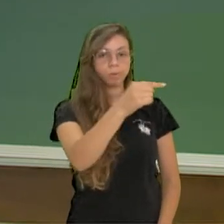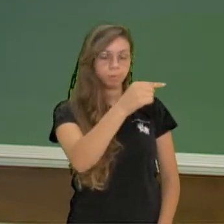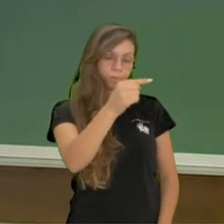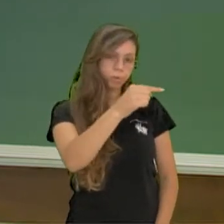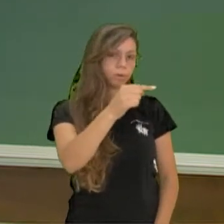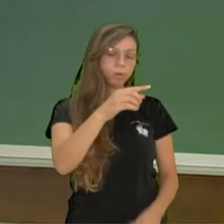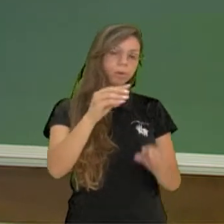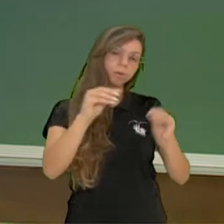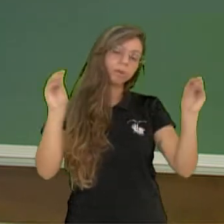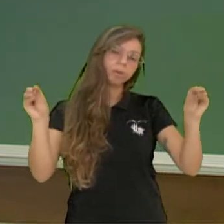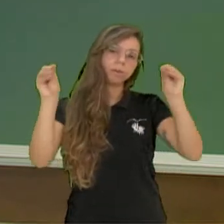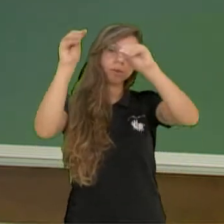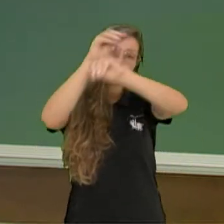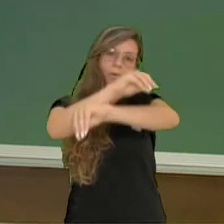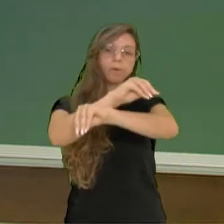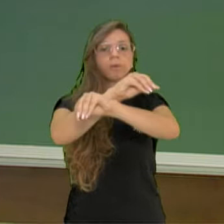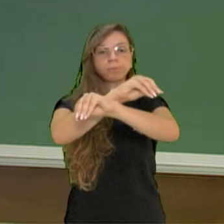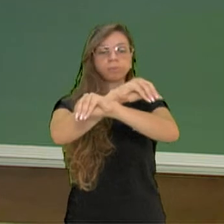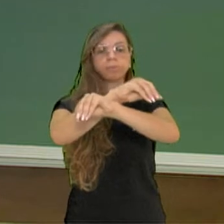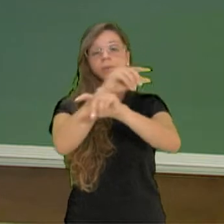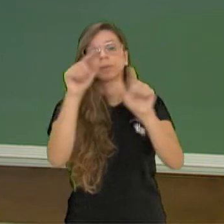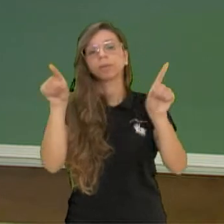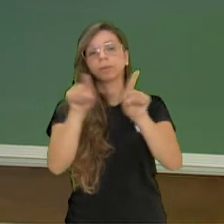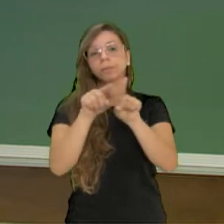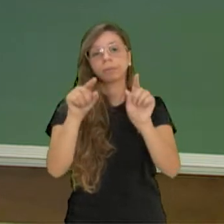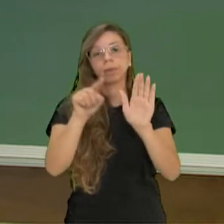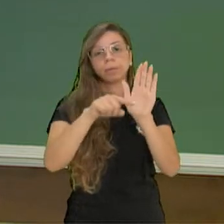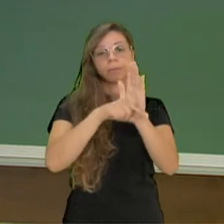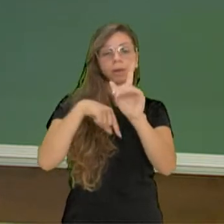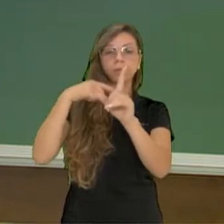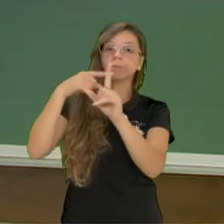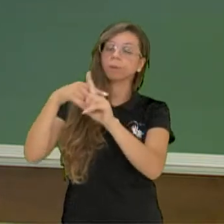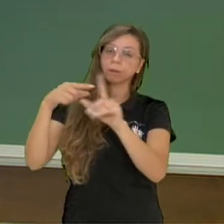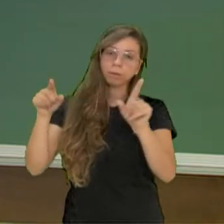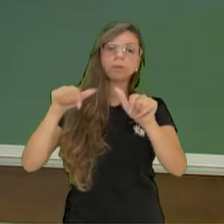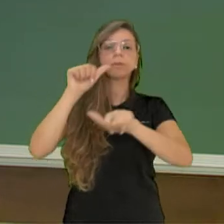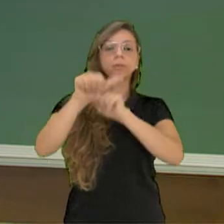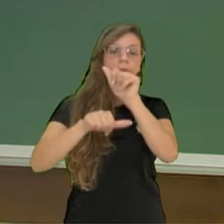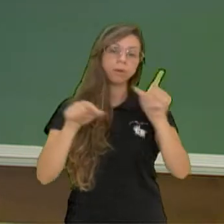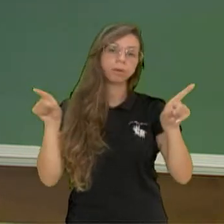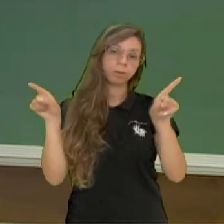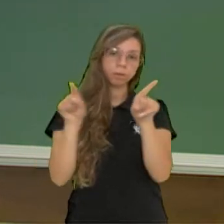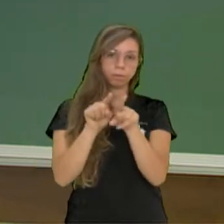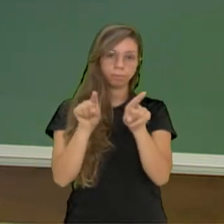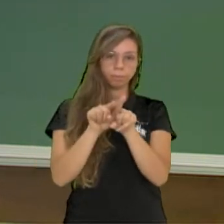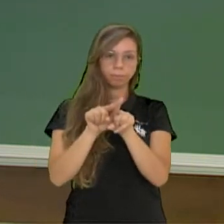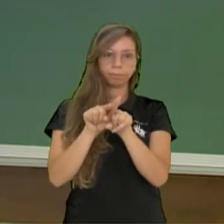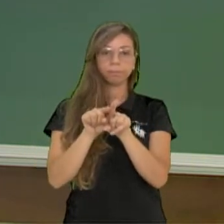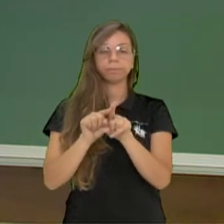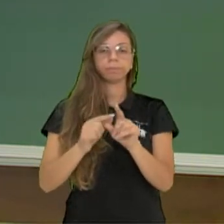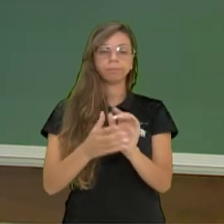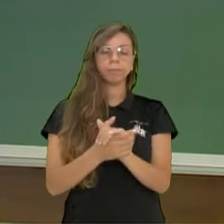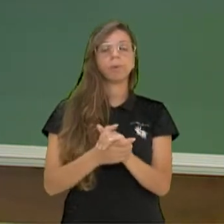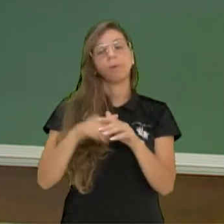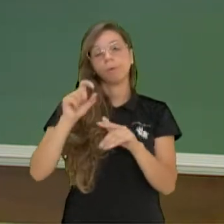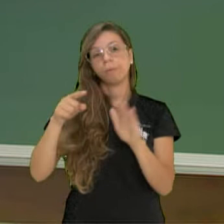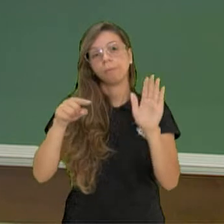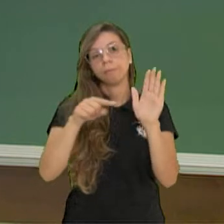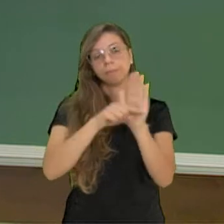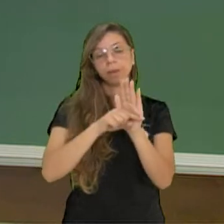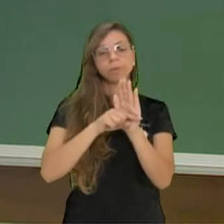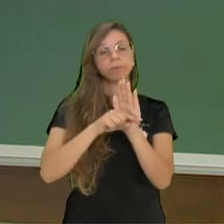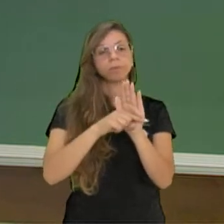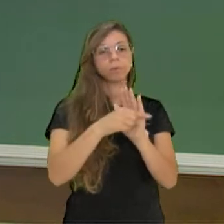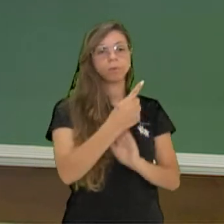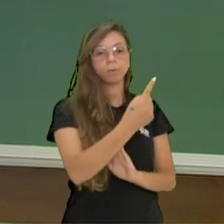aditivo, né, para não ter mais 1 aqui no segundo membro da equação, eu passo ele, ou subtraio menos 1 em ambos os